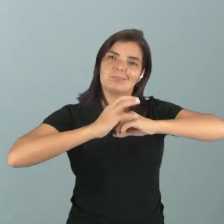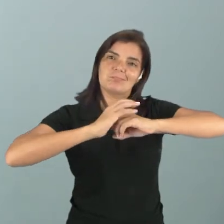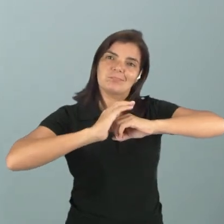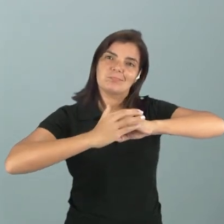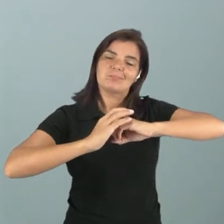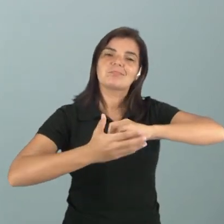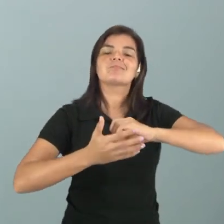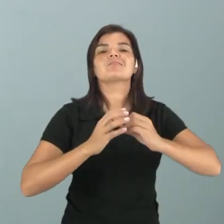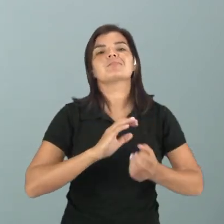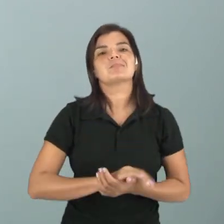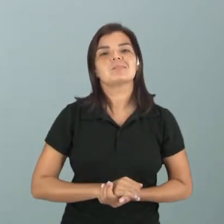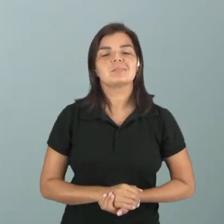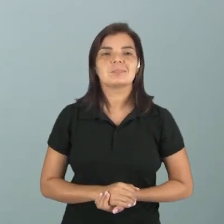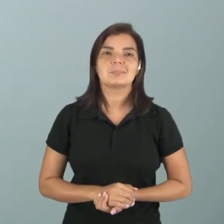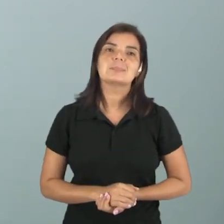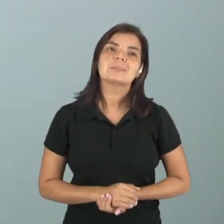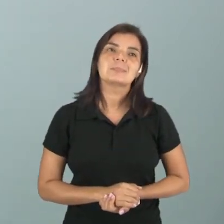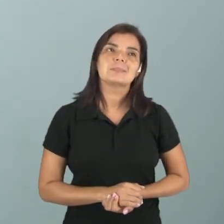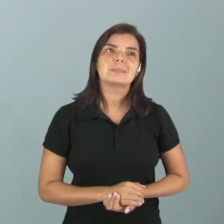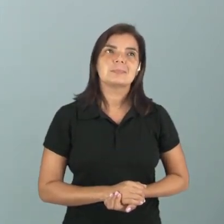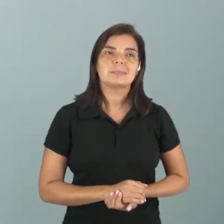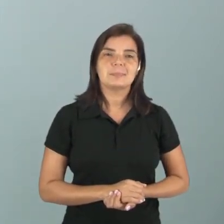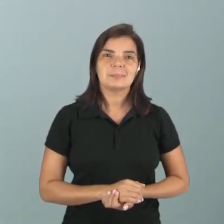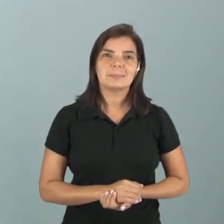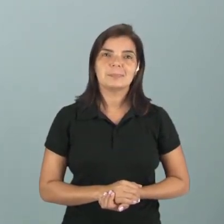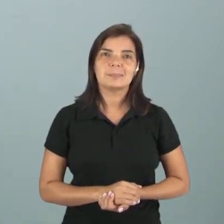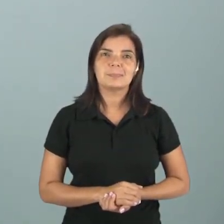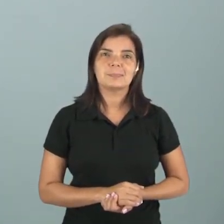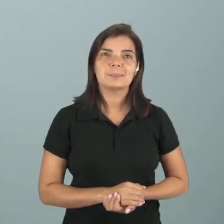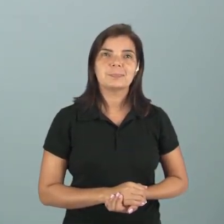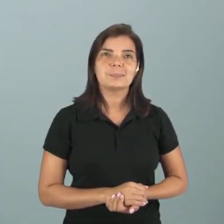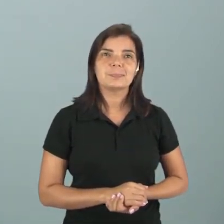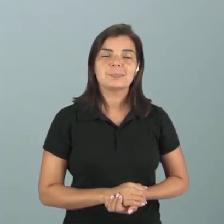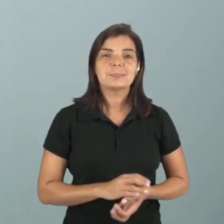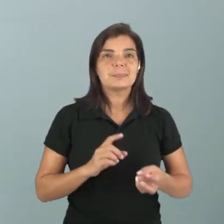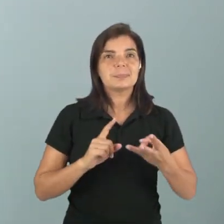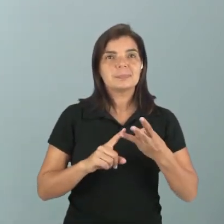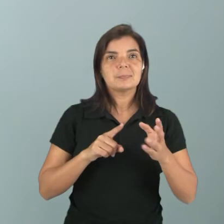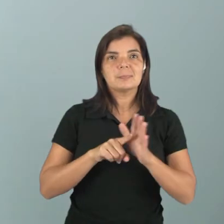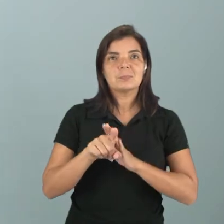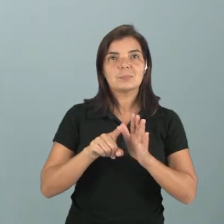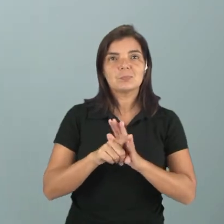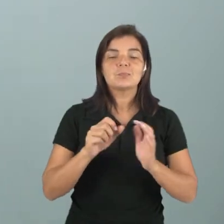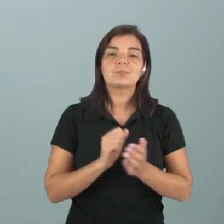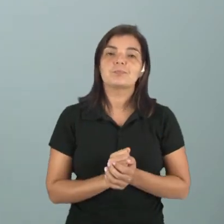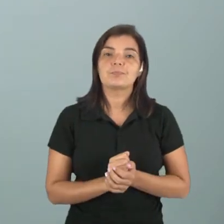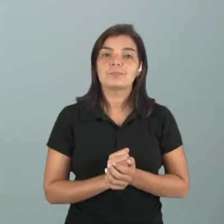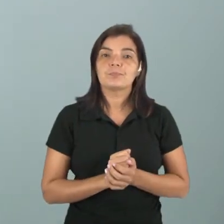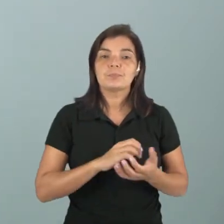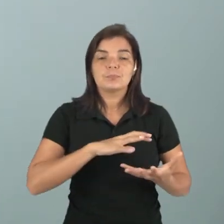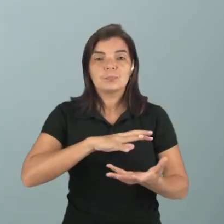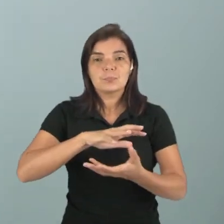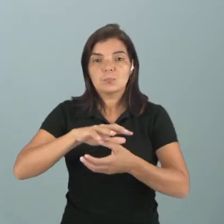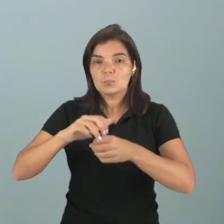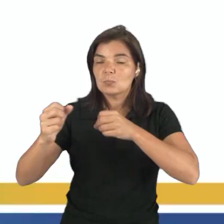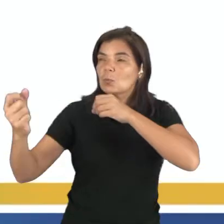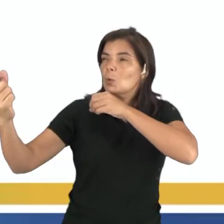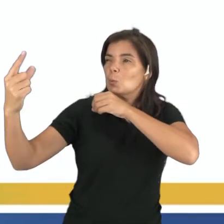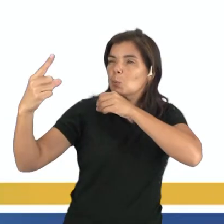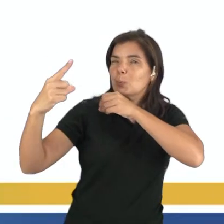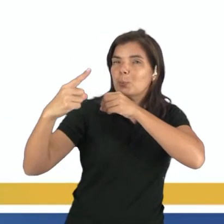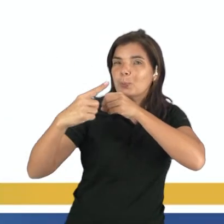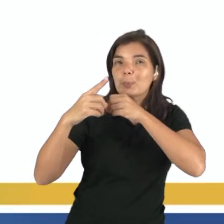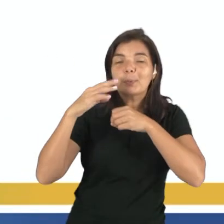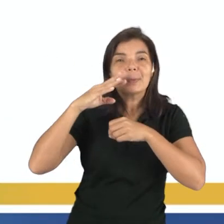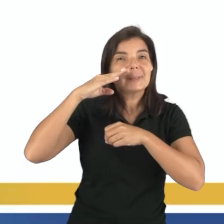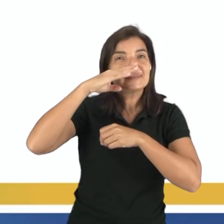delas e, consequentemente, afetando diretamente essa camada. Na terceira questão, a gente já tem o seguinte: o efeito estufa,